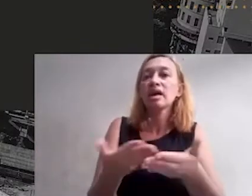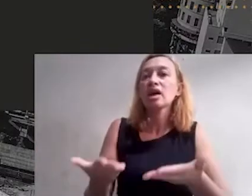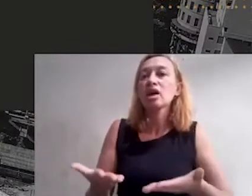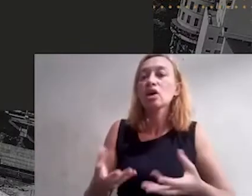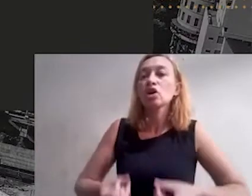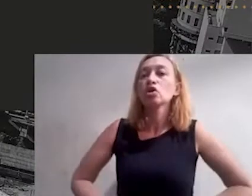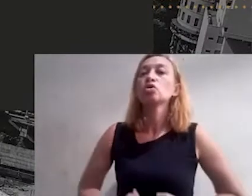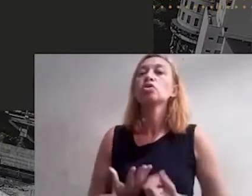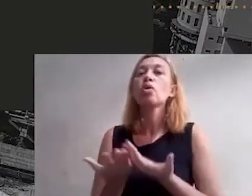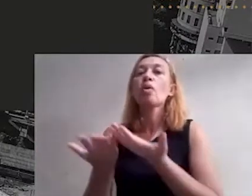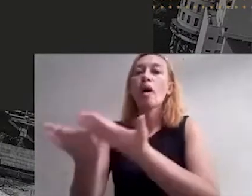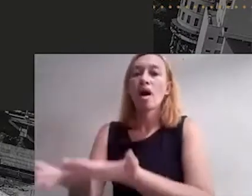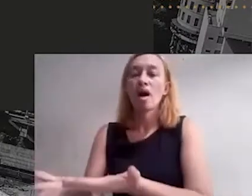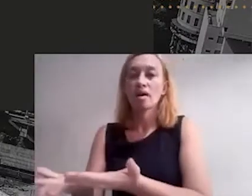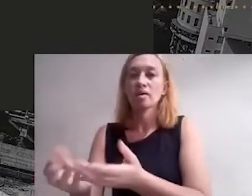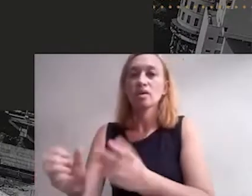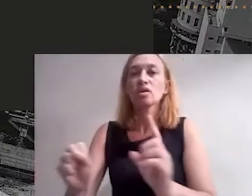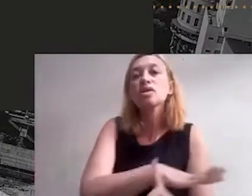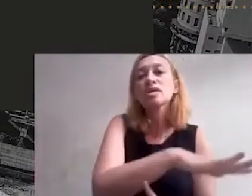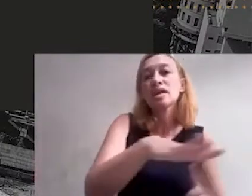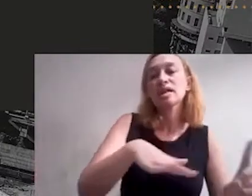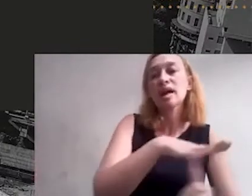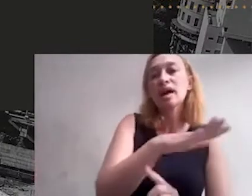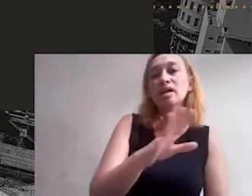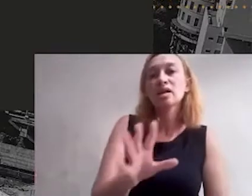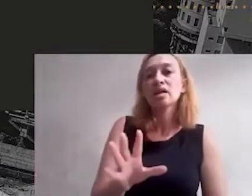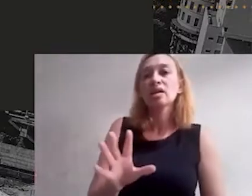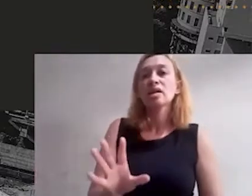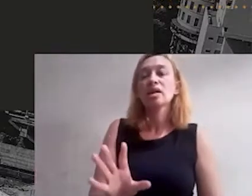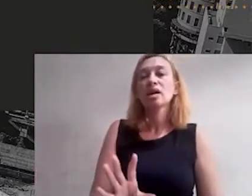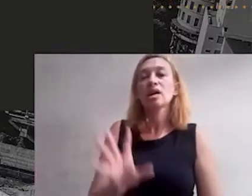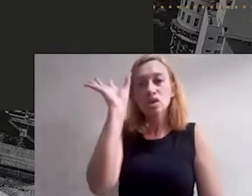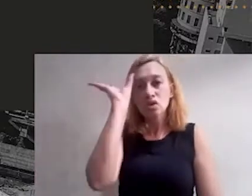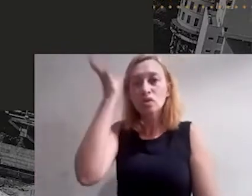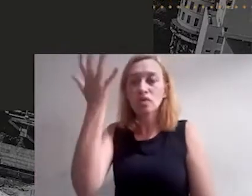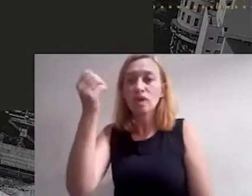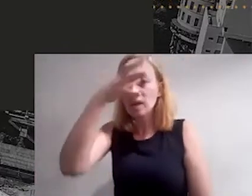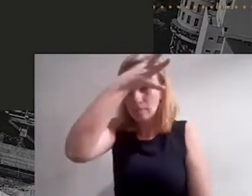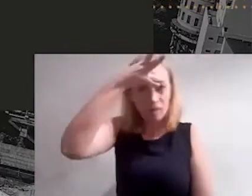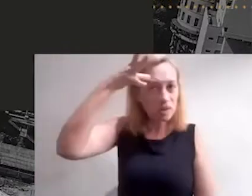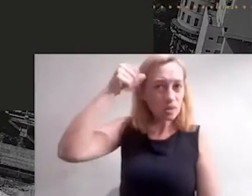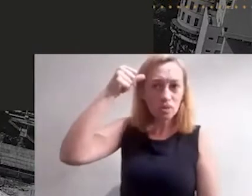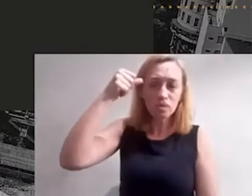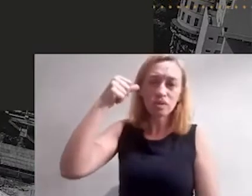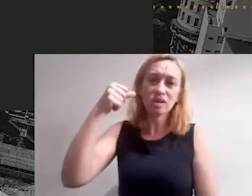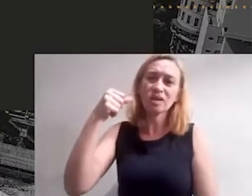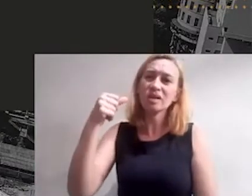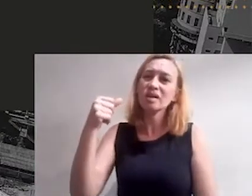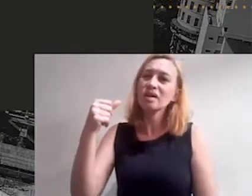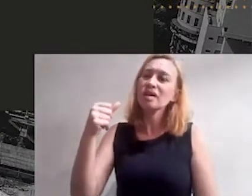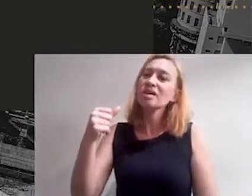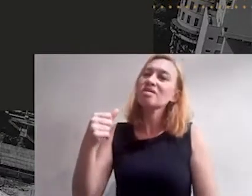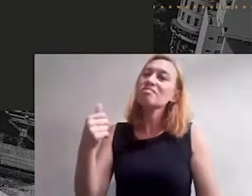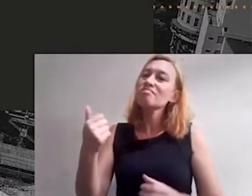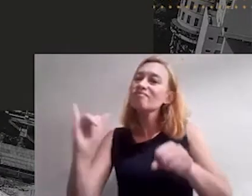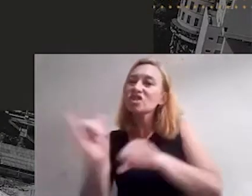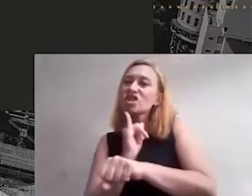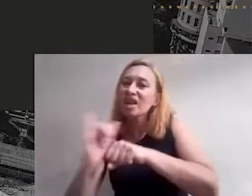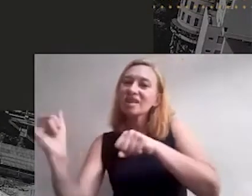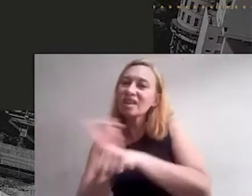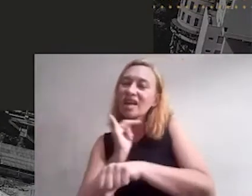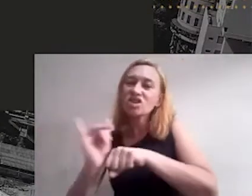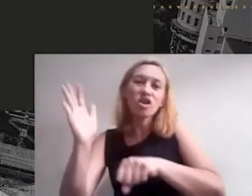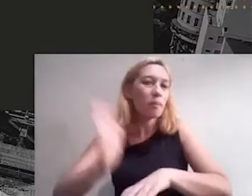civil. A solução da Amazônia passa muito pelas organizações da sociedade civil. São mais criativas, são mais ágeis do que os